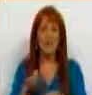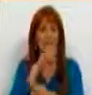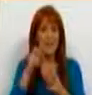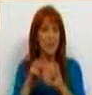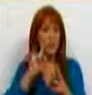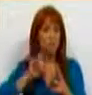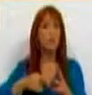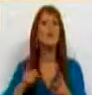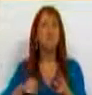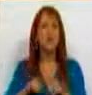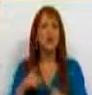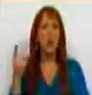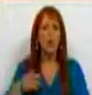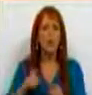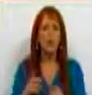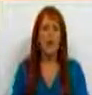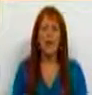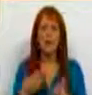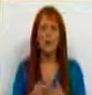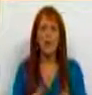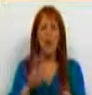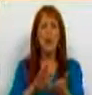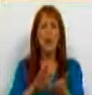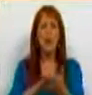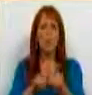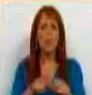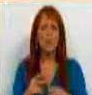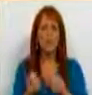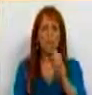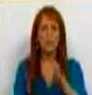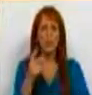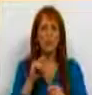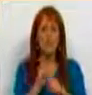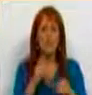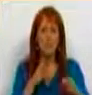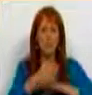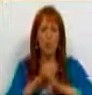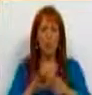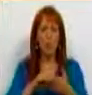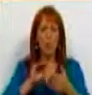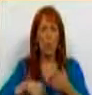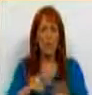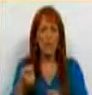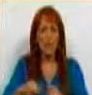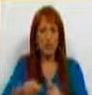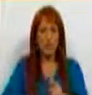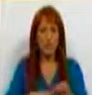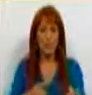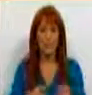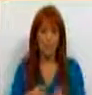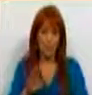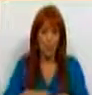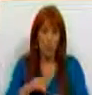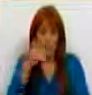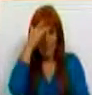o incumprimento da obrigação de apresentar uma prova da constituição e manutenção do contrato de seguro. Na sequência